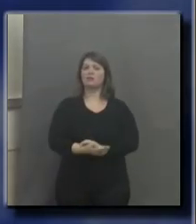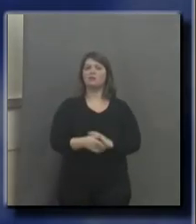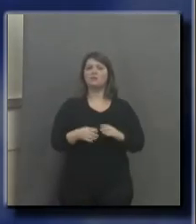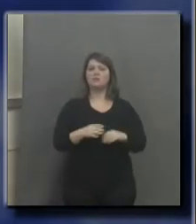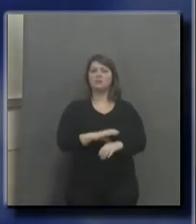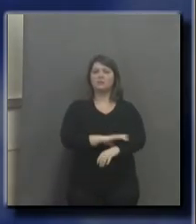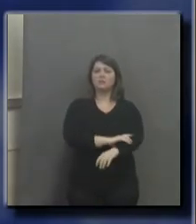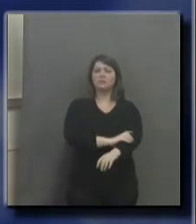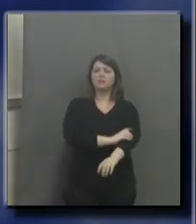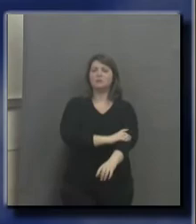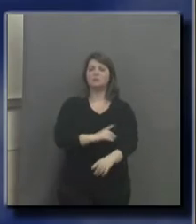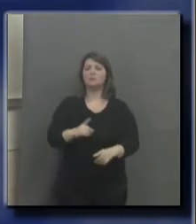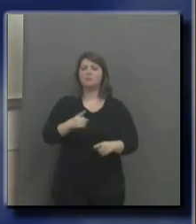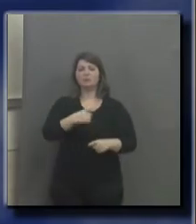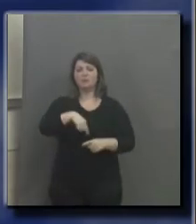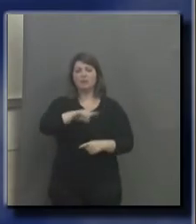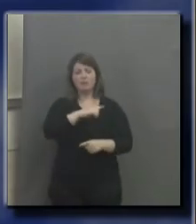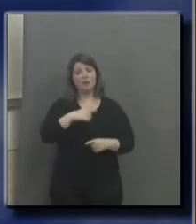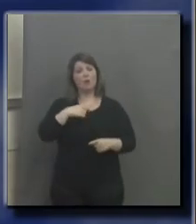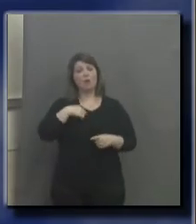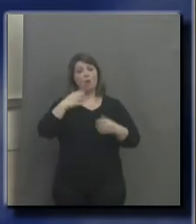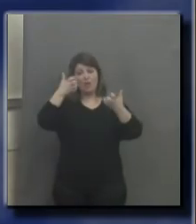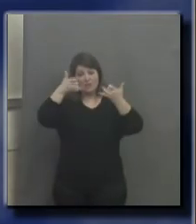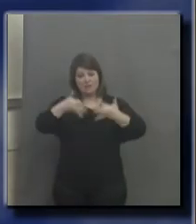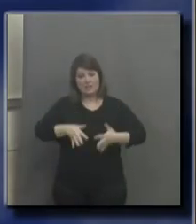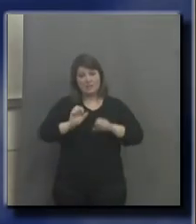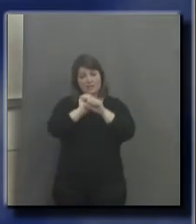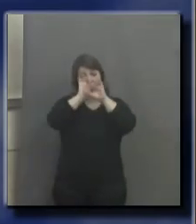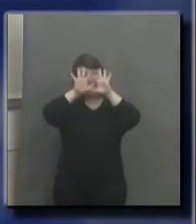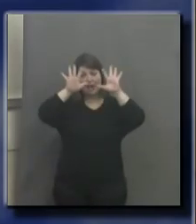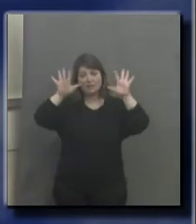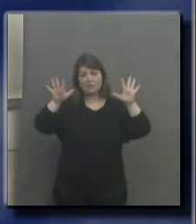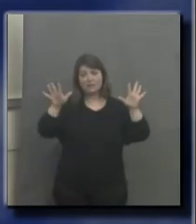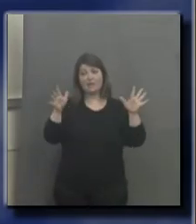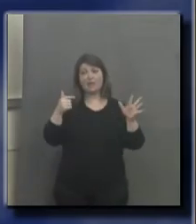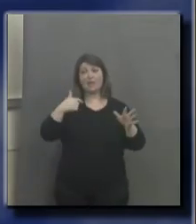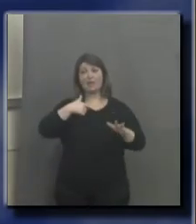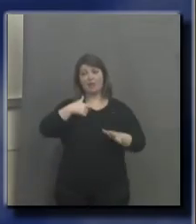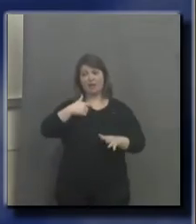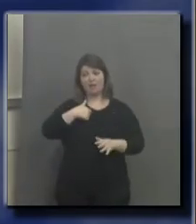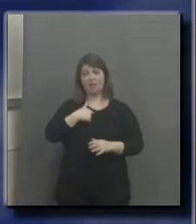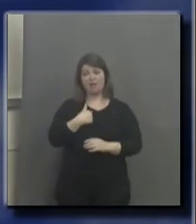no intuito de esclarecer essa informação, eu vou